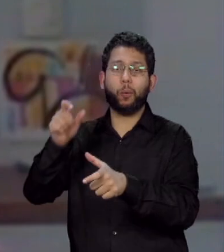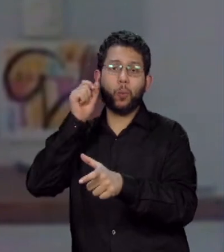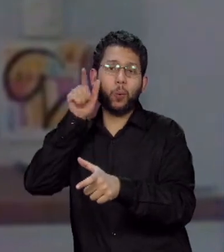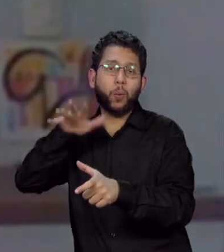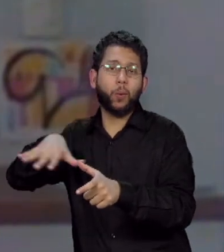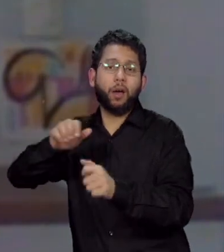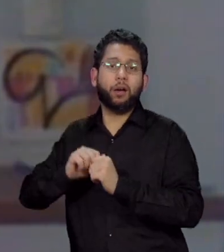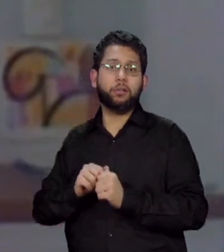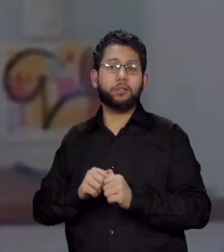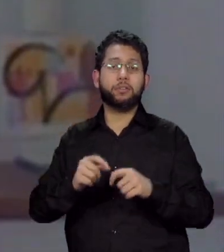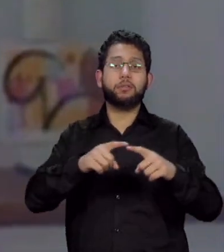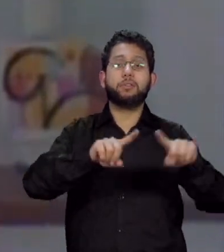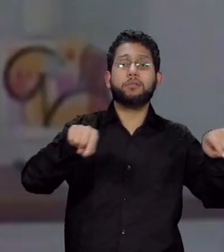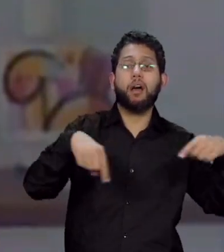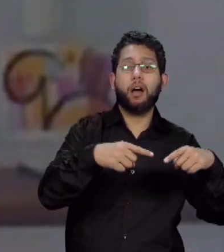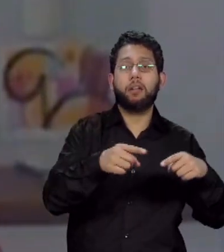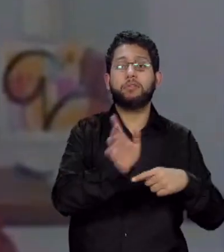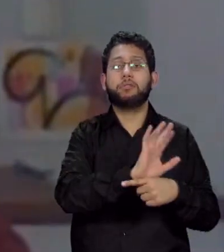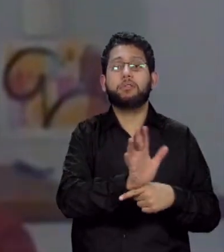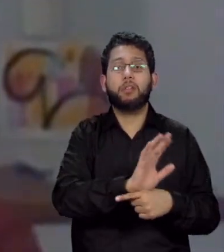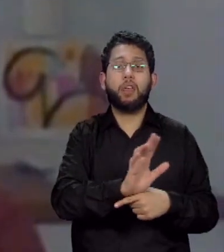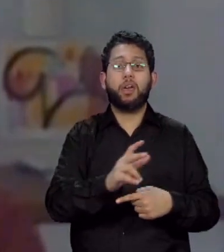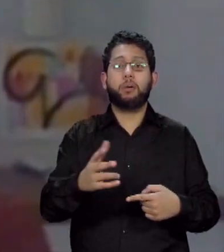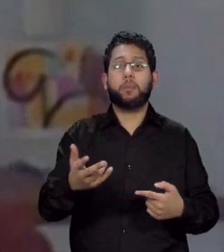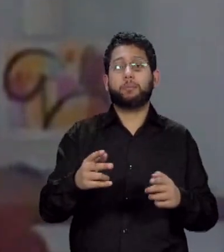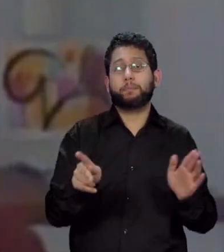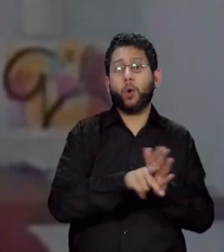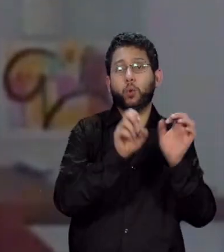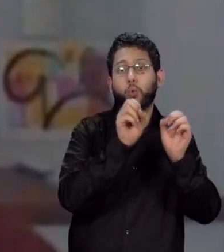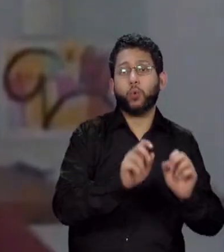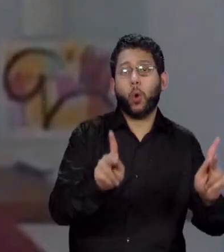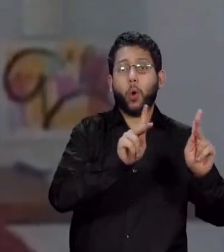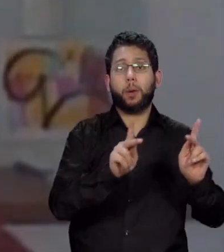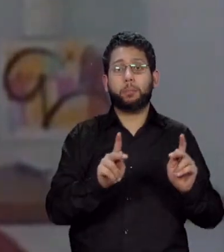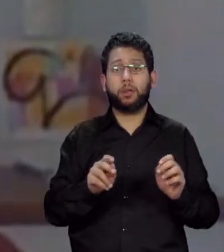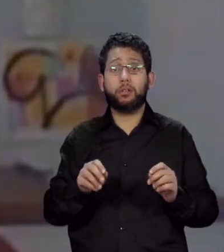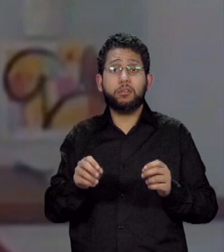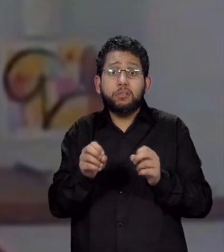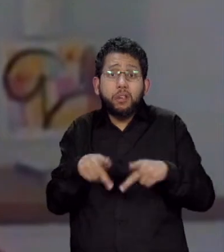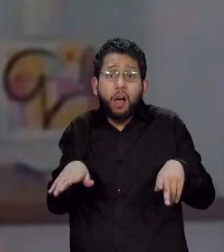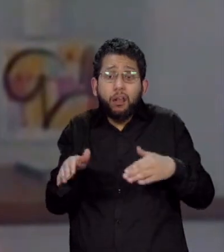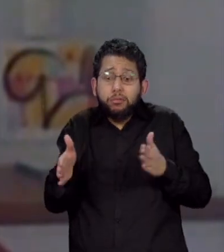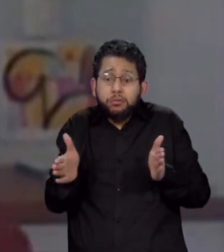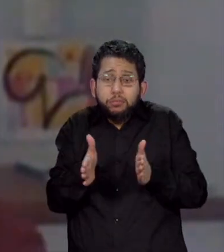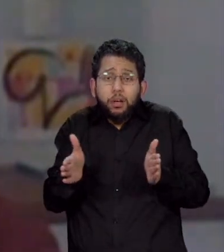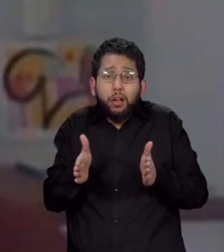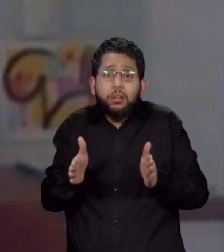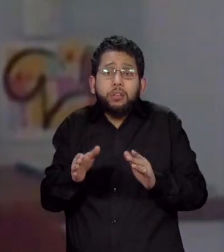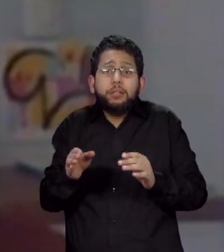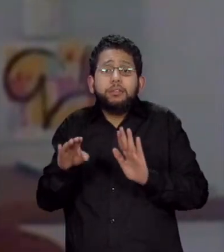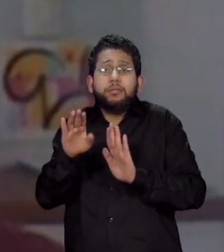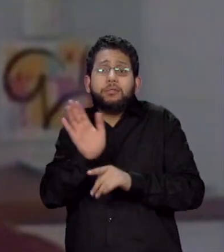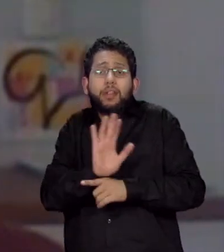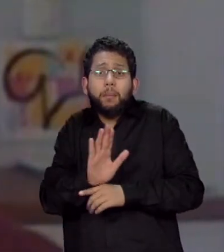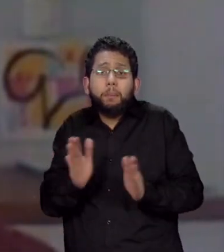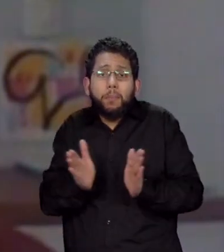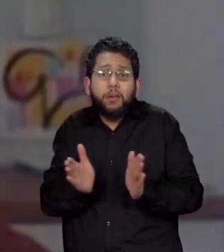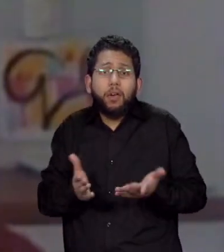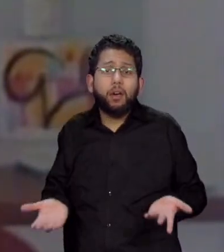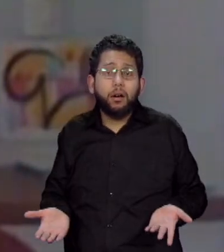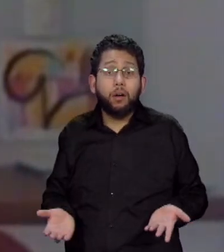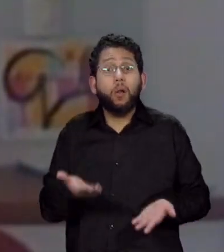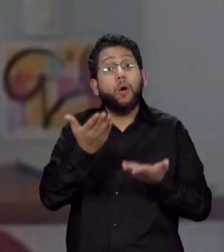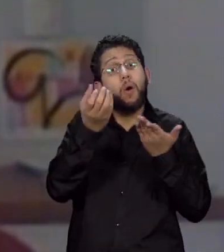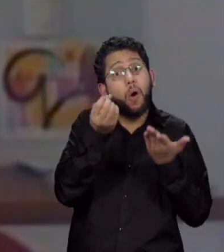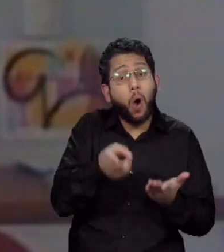de salas de cinema de grandes conglomerados, de pequenas salas de rua, enfim, de plataformas